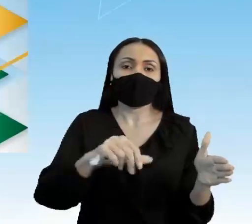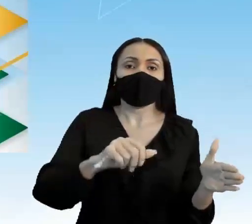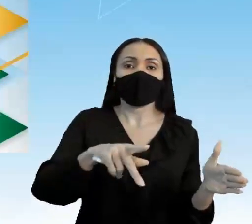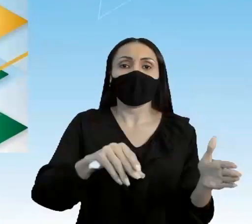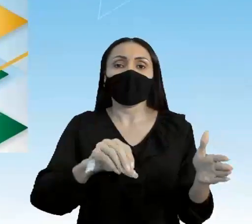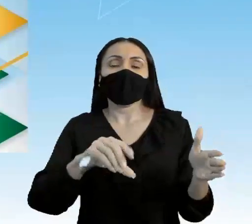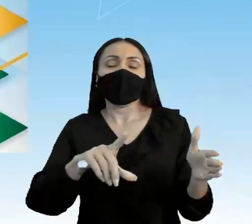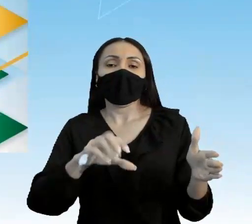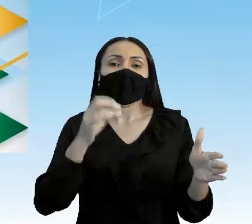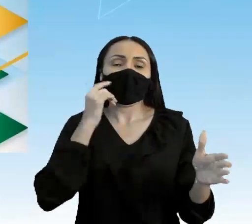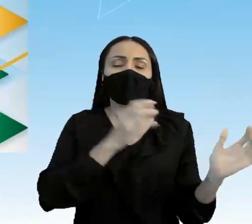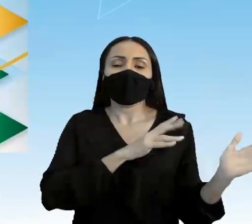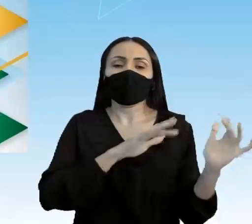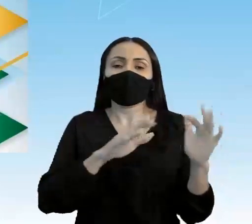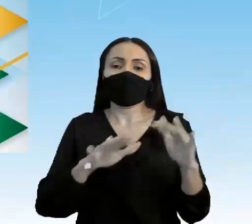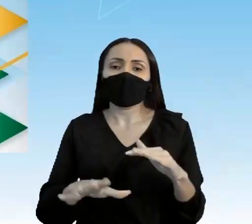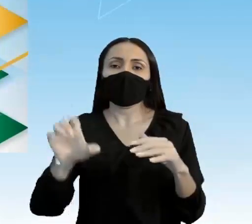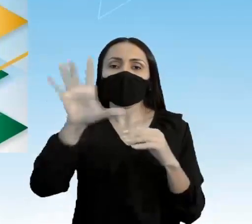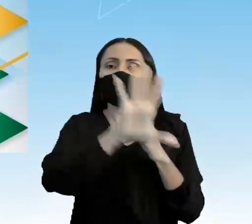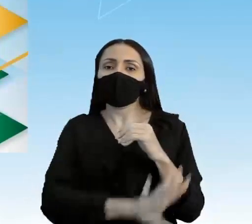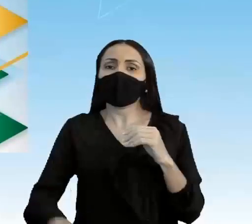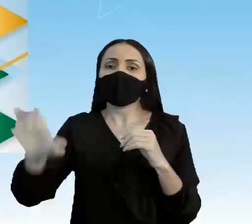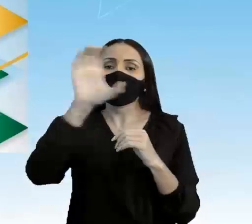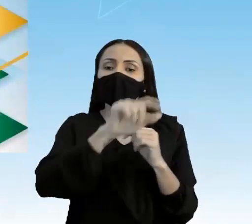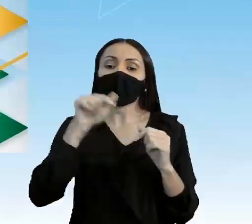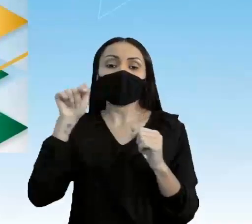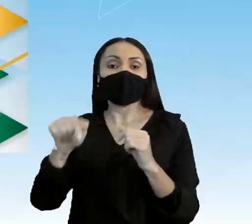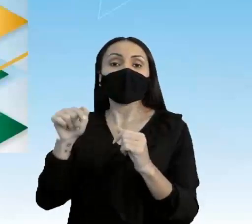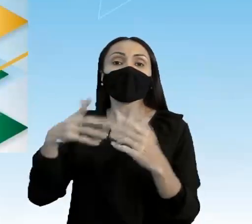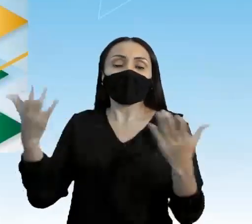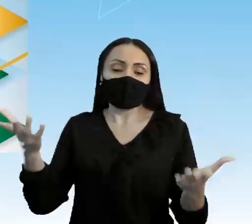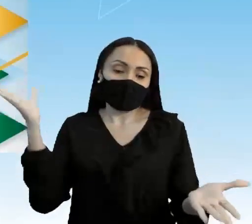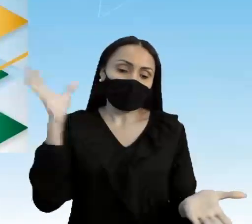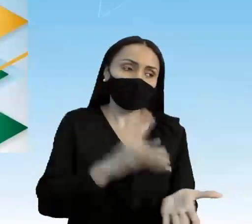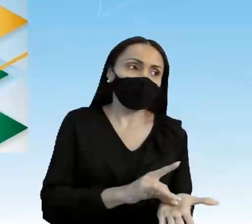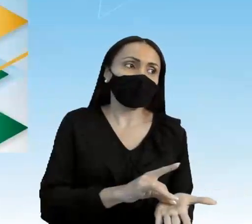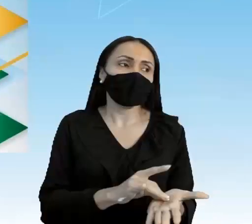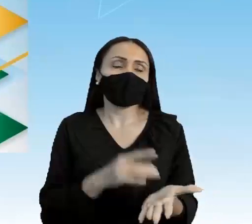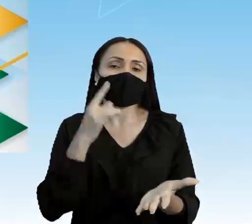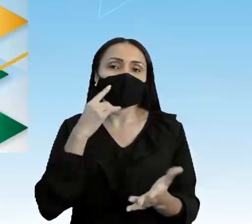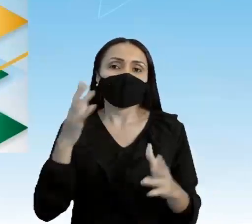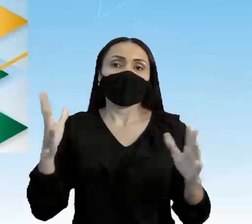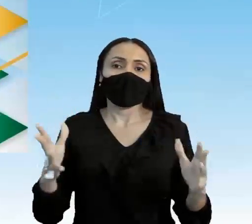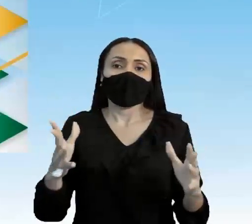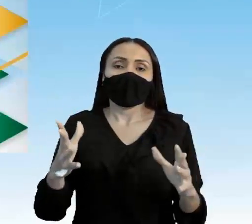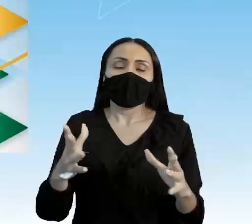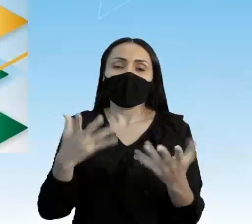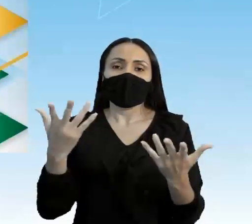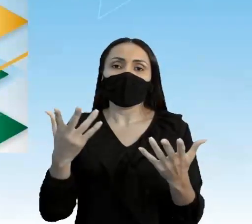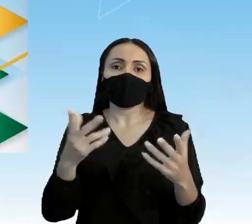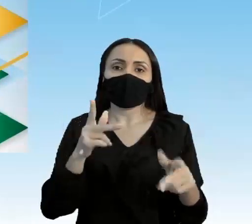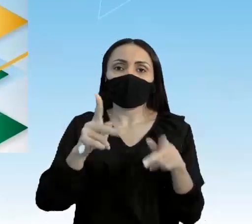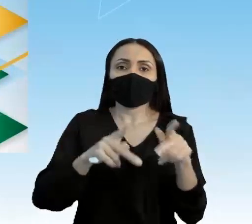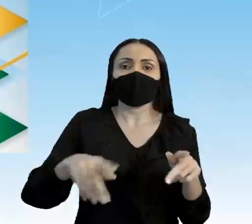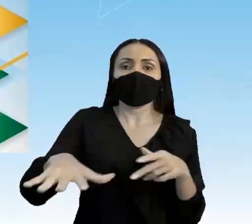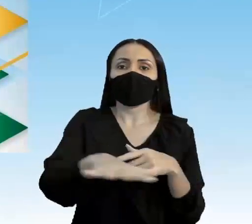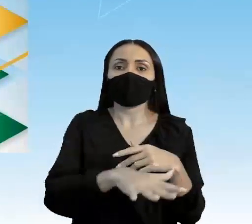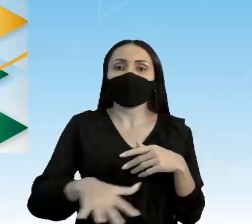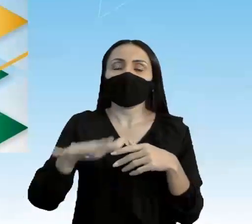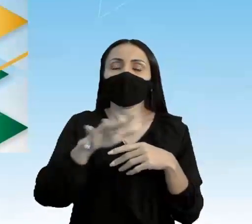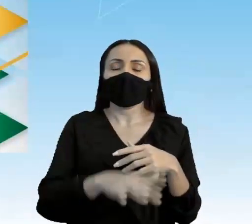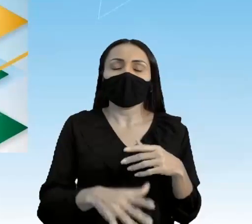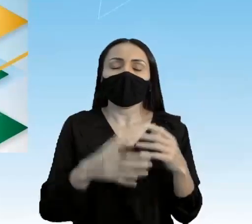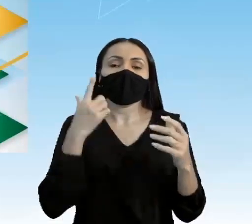Bonaparte invadindo a Europa, né? Então, na realidade, e os habitantes das colônias, que era liderado